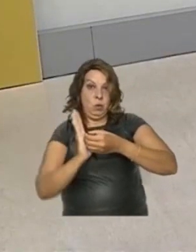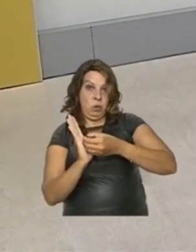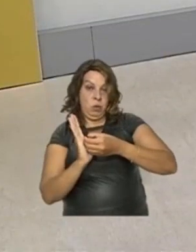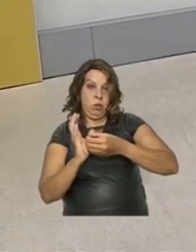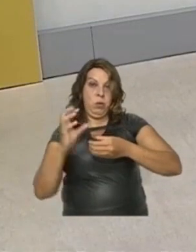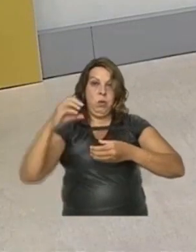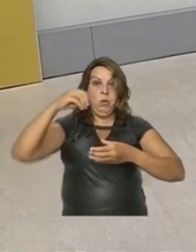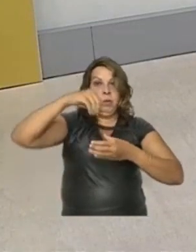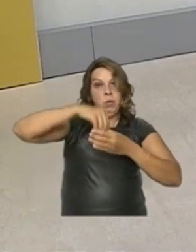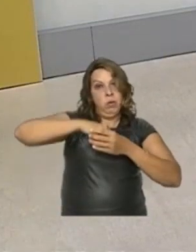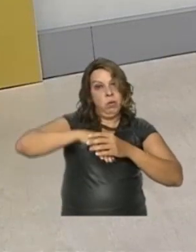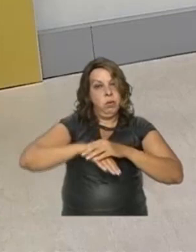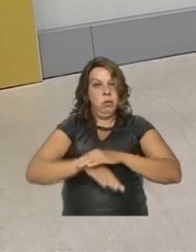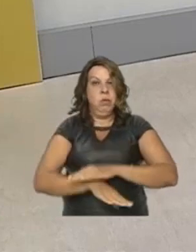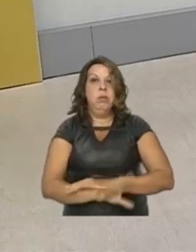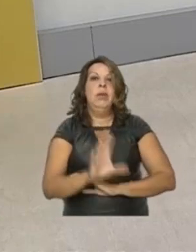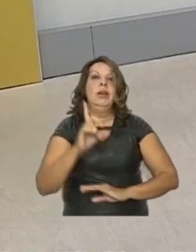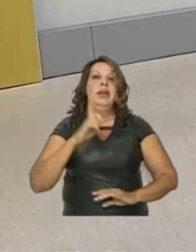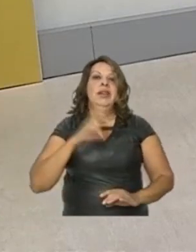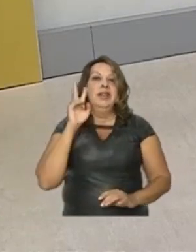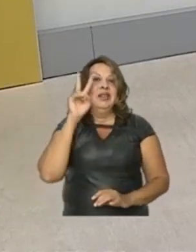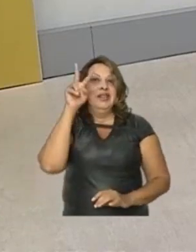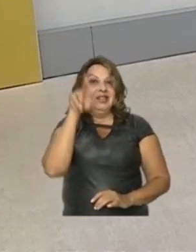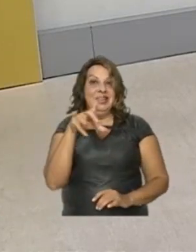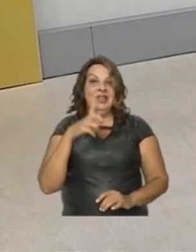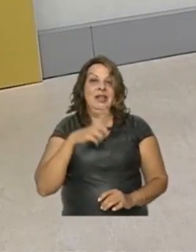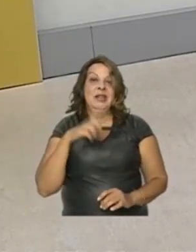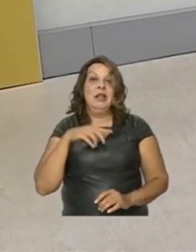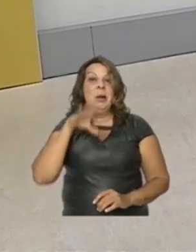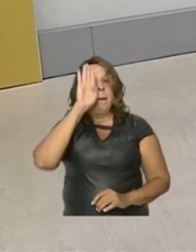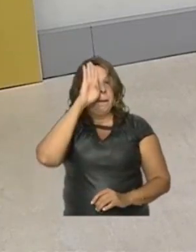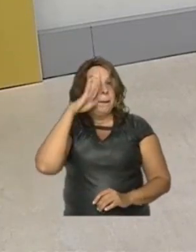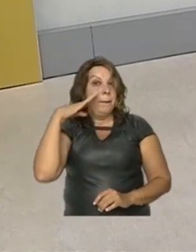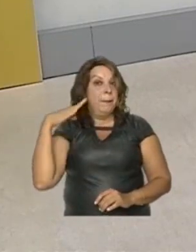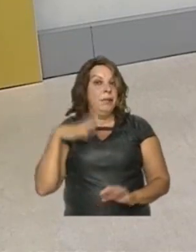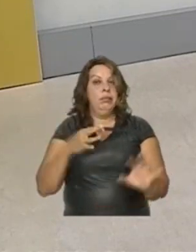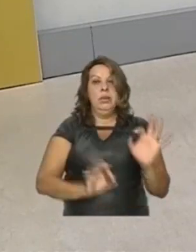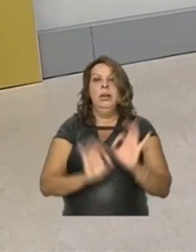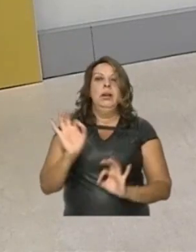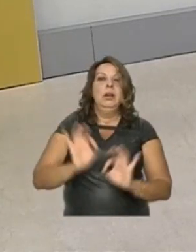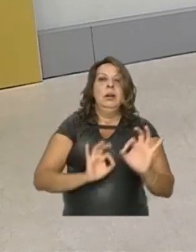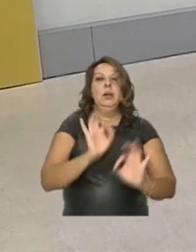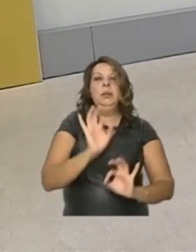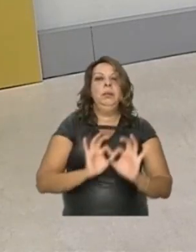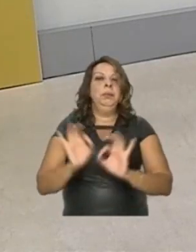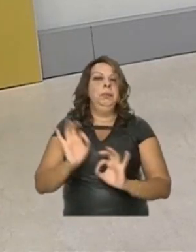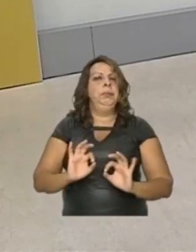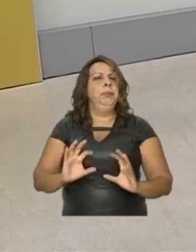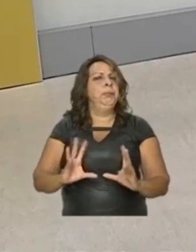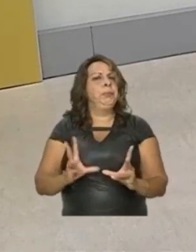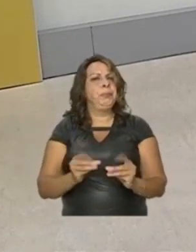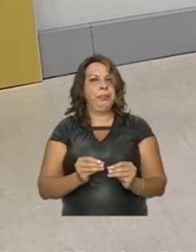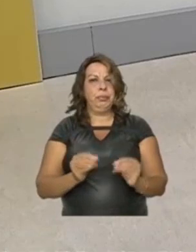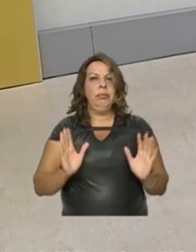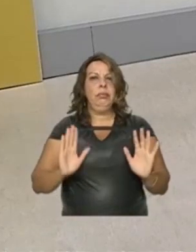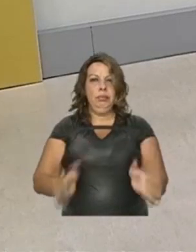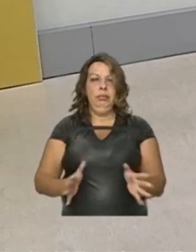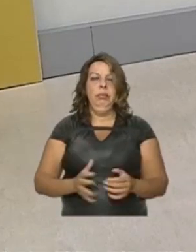vamos que vamos. Você fica ligadinho, porque a Beth vai ficar aqui fazendo sorteios. Tá tudo preparado